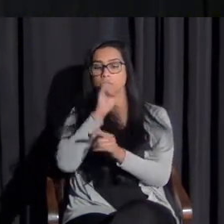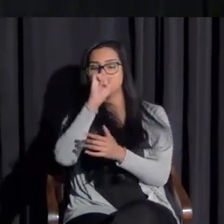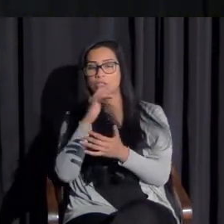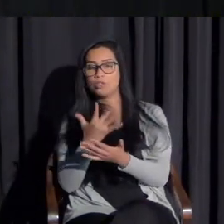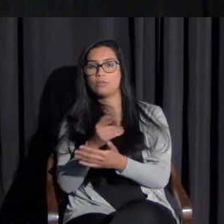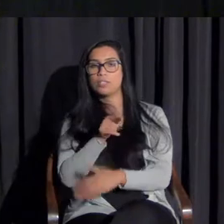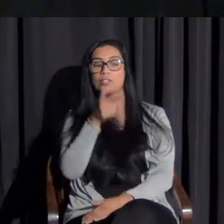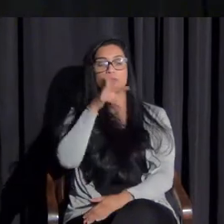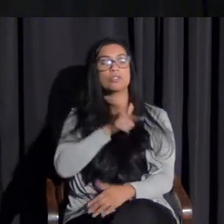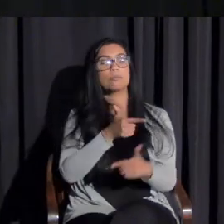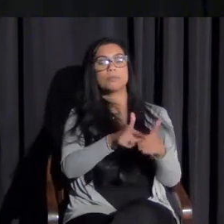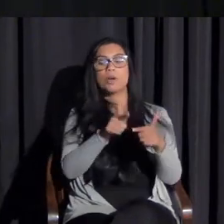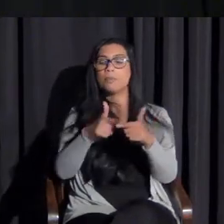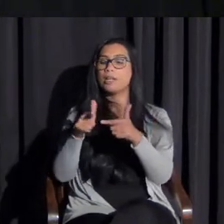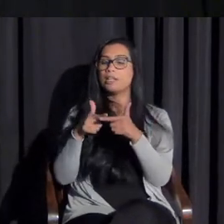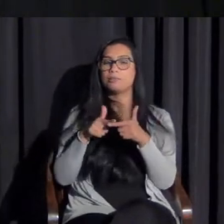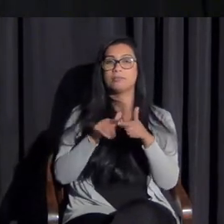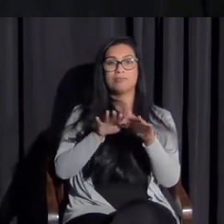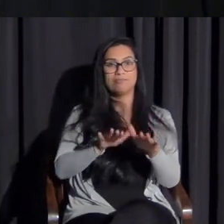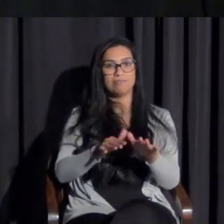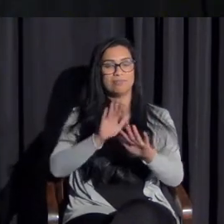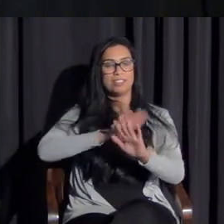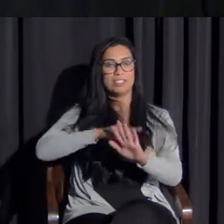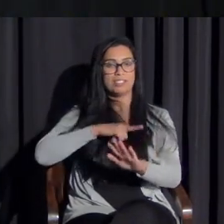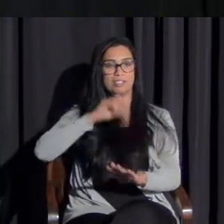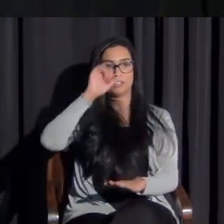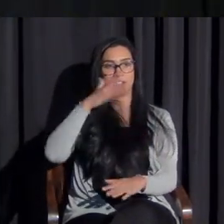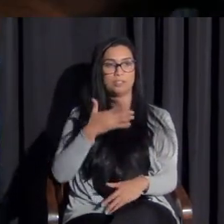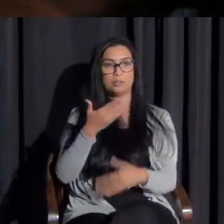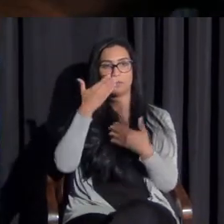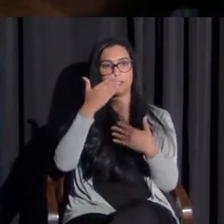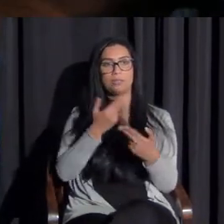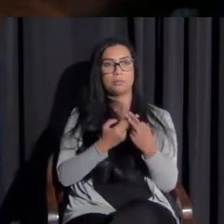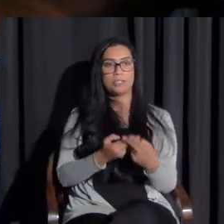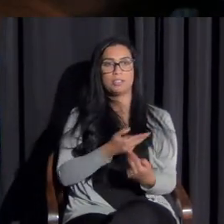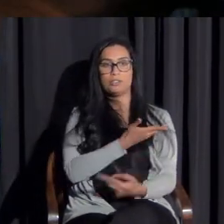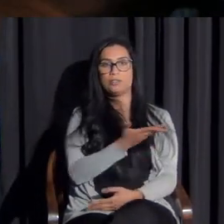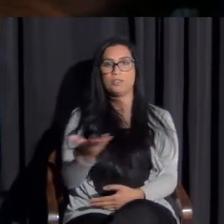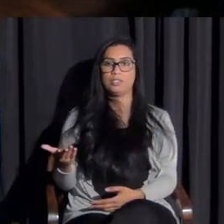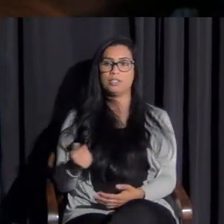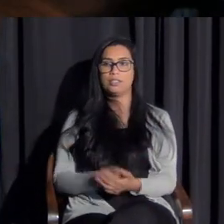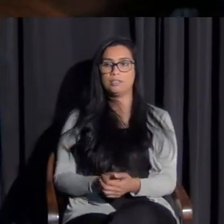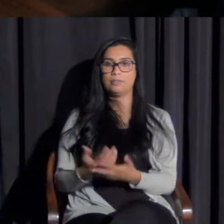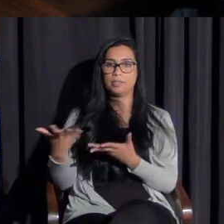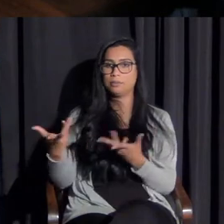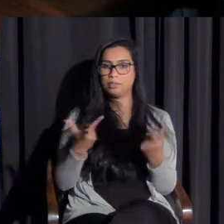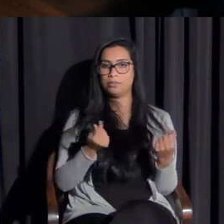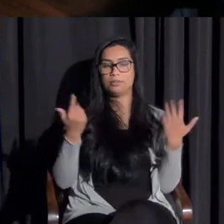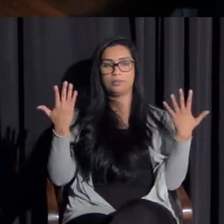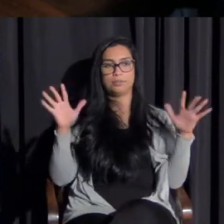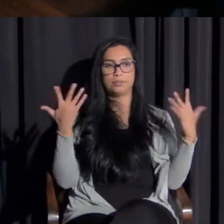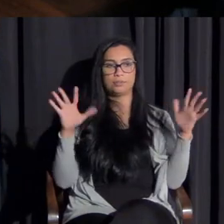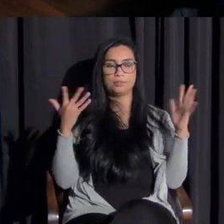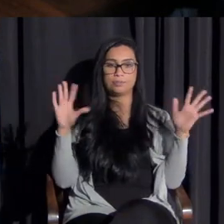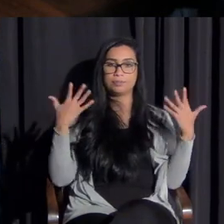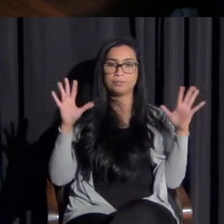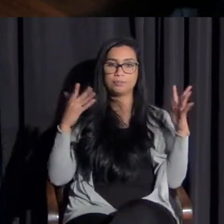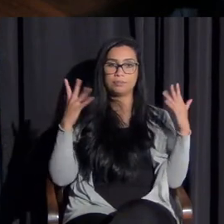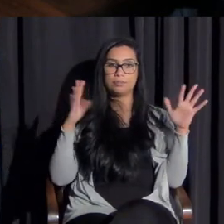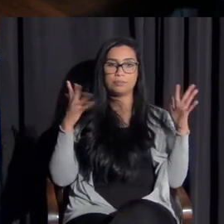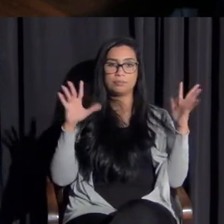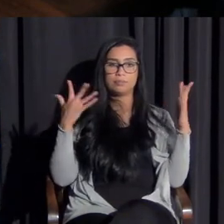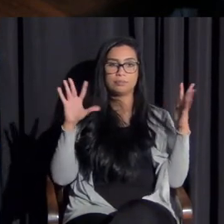né, com a qual nós aprendemos. Mas é isso, gente. Muito obrigada pela paciência de vocês e vocês pelo convite.